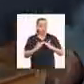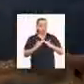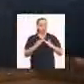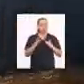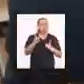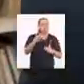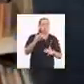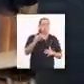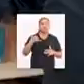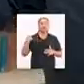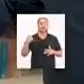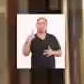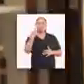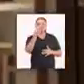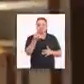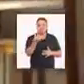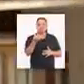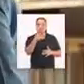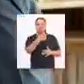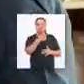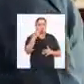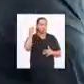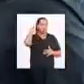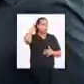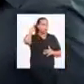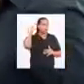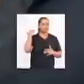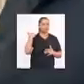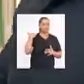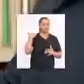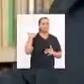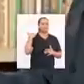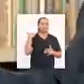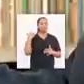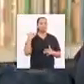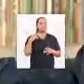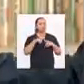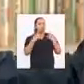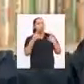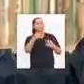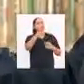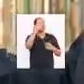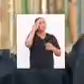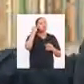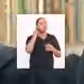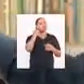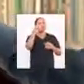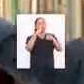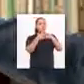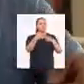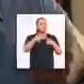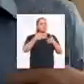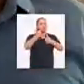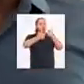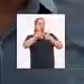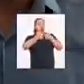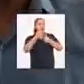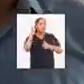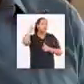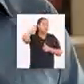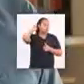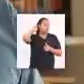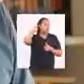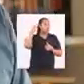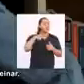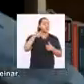Eu nasci em Sobradinho. Ah, isso aí devia ter, eu acho, 16 anos. Tinha um cabelão aqui, ó. Olha, tá? Mas tu sabe que uma vez eu fui jogar